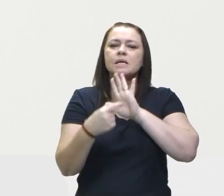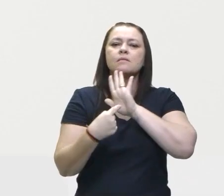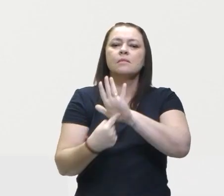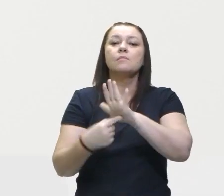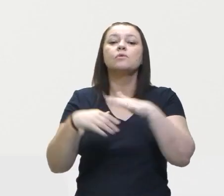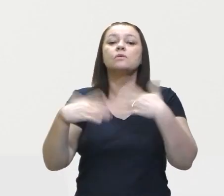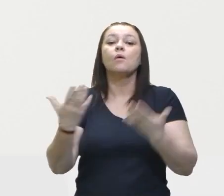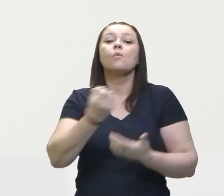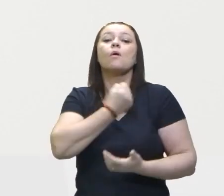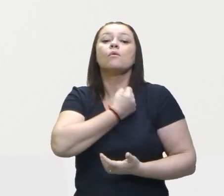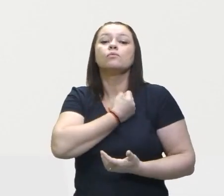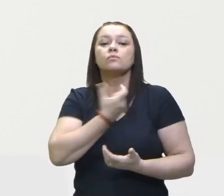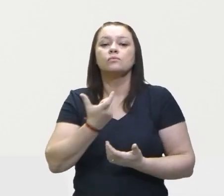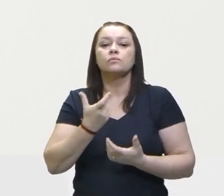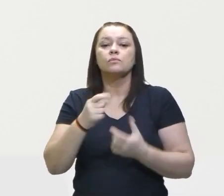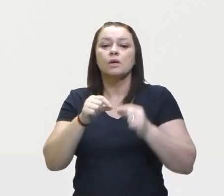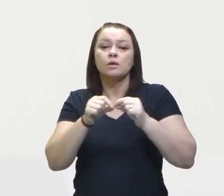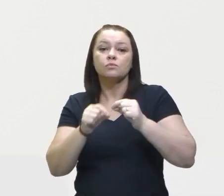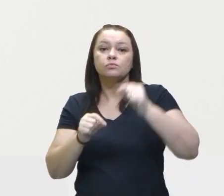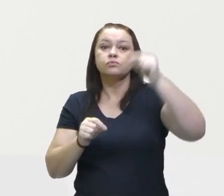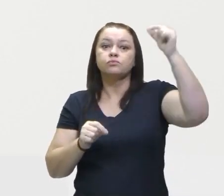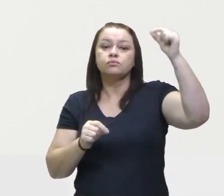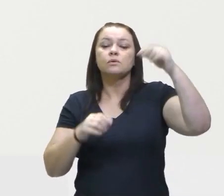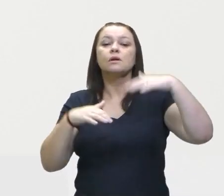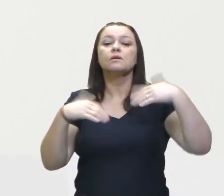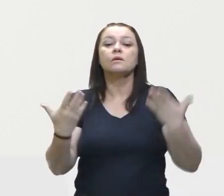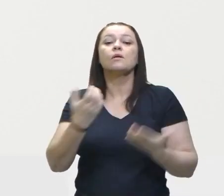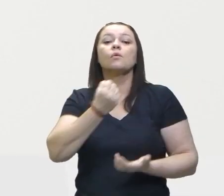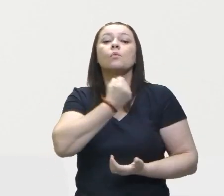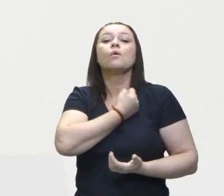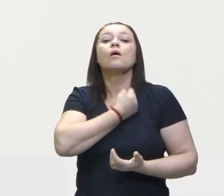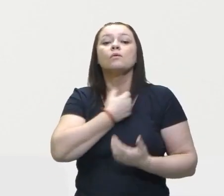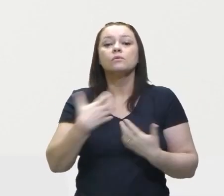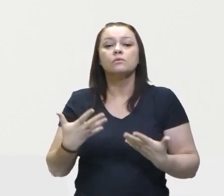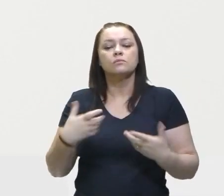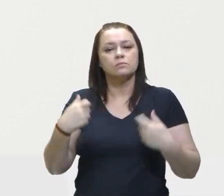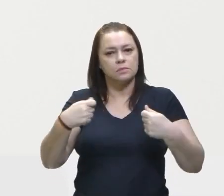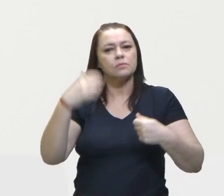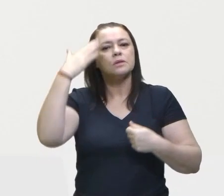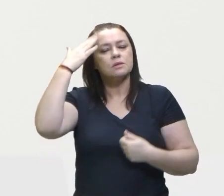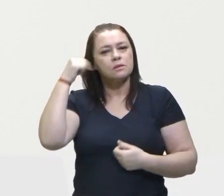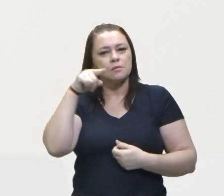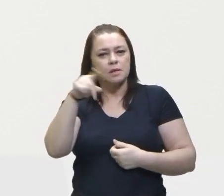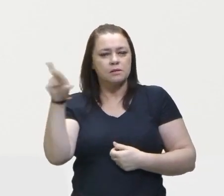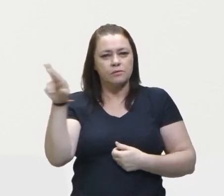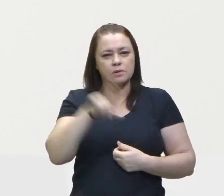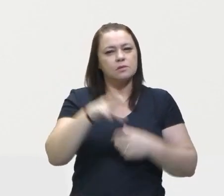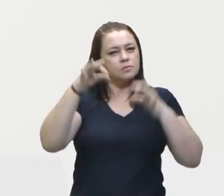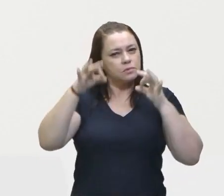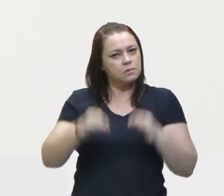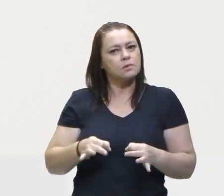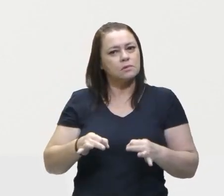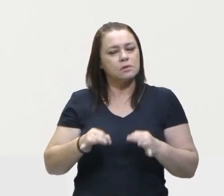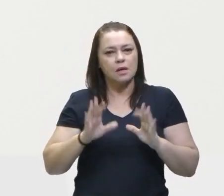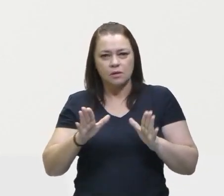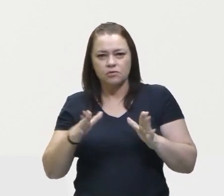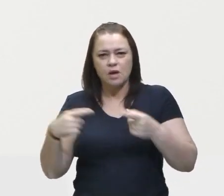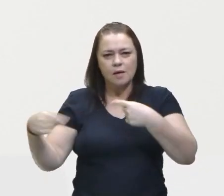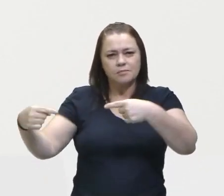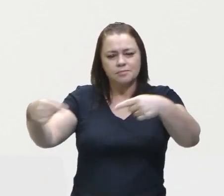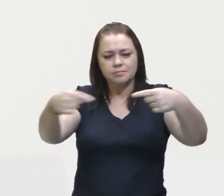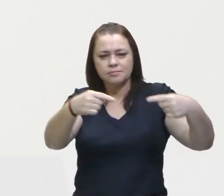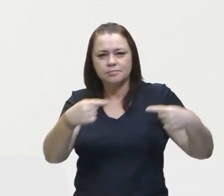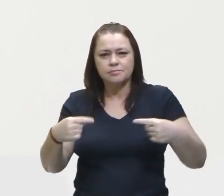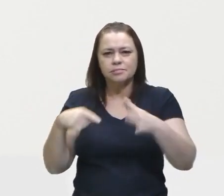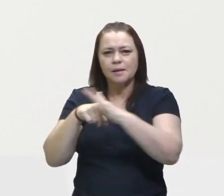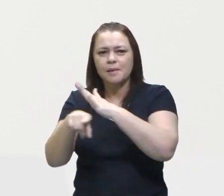para que número também? Para eu saber isso, para ver se você respondeu certinho aí, já discutiu, já falou